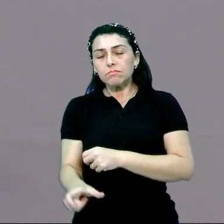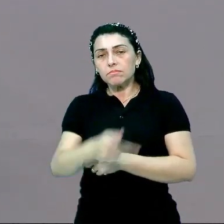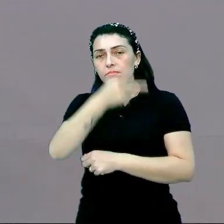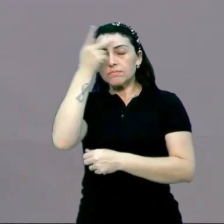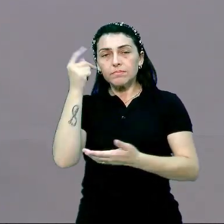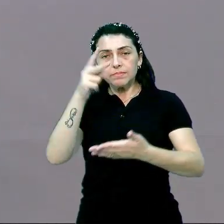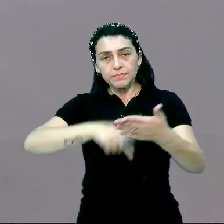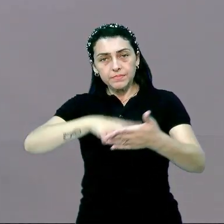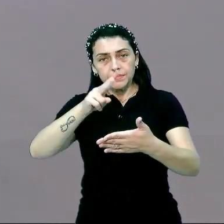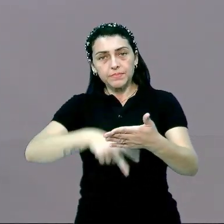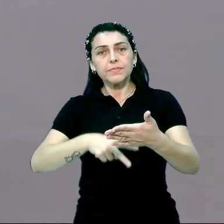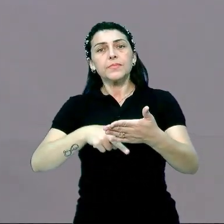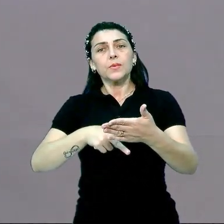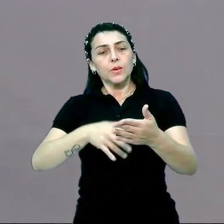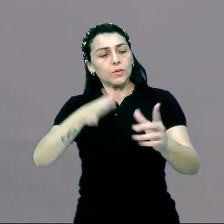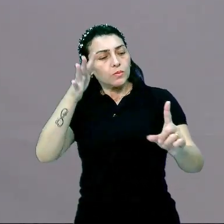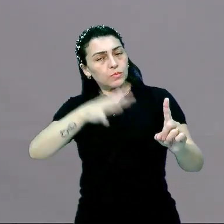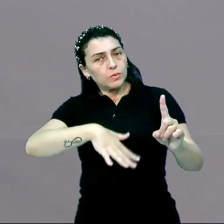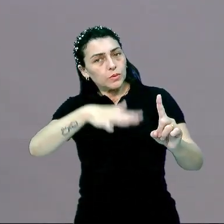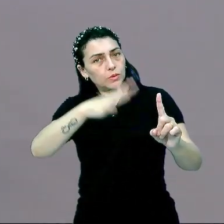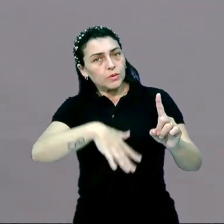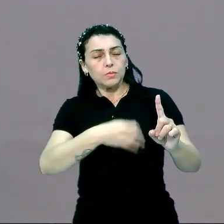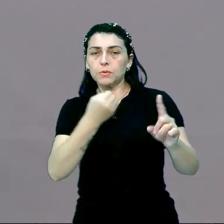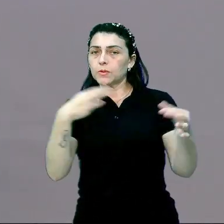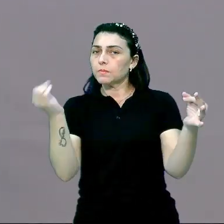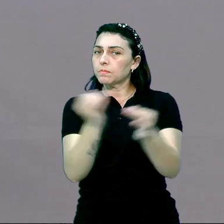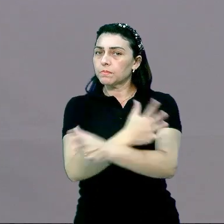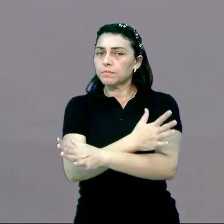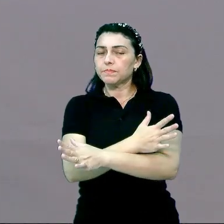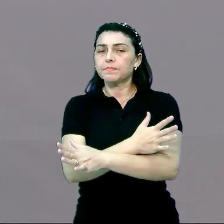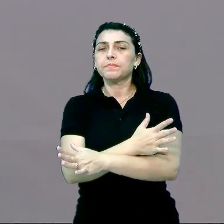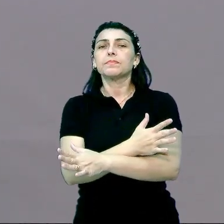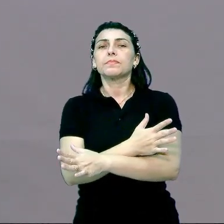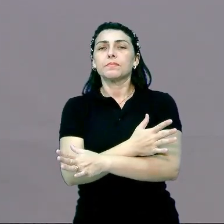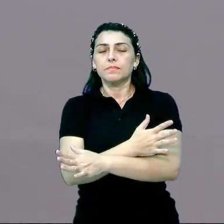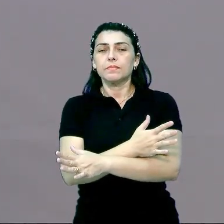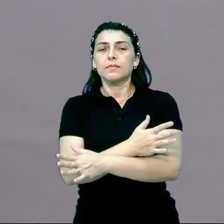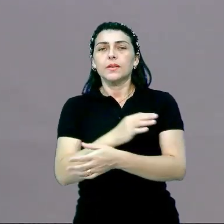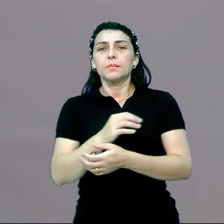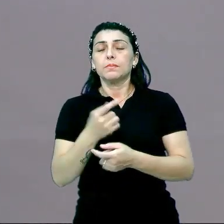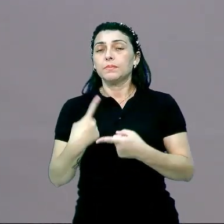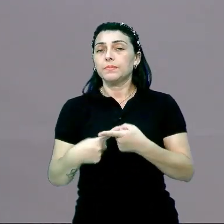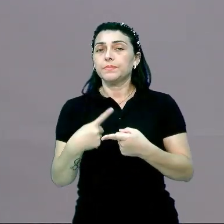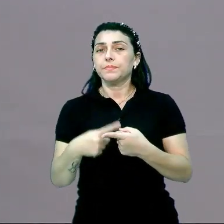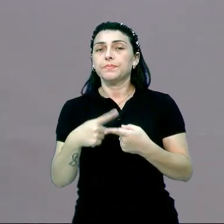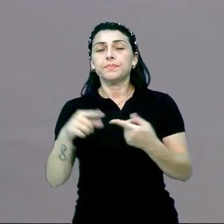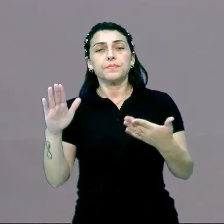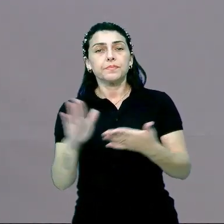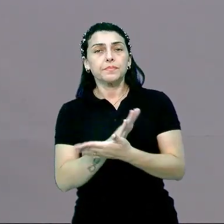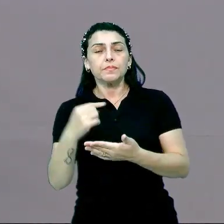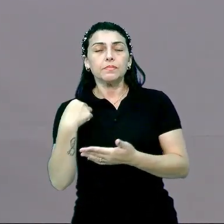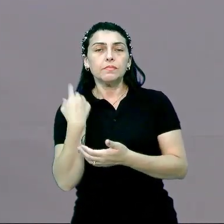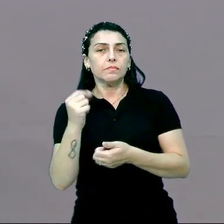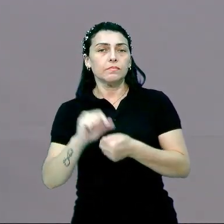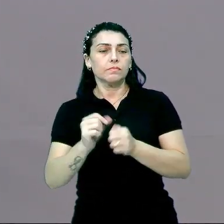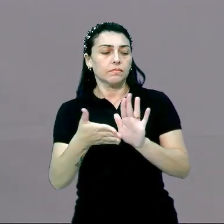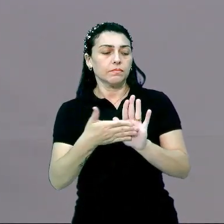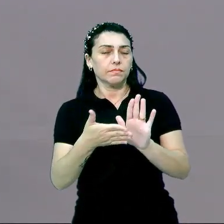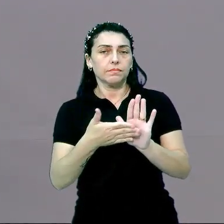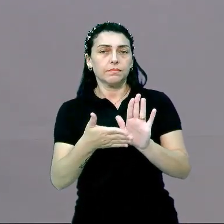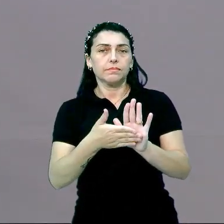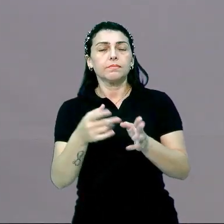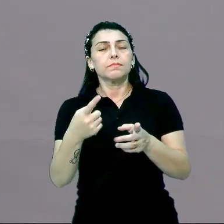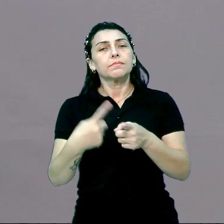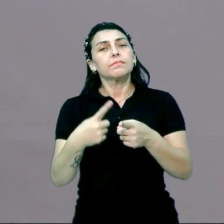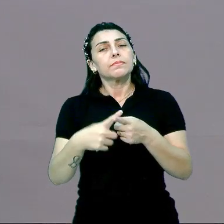sua redação, você persuadiu, pronto, acabou-se. É o suficiente. Porque, assim, às vezes a gente não faz a proposta de